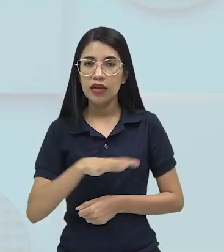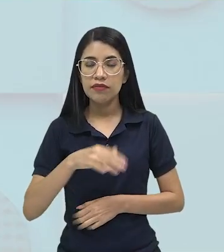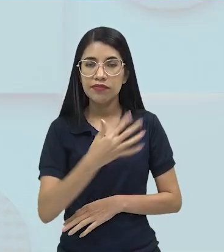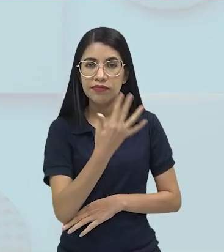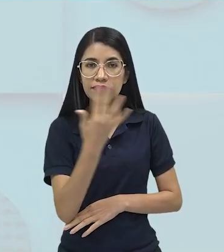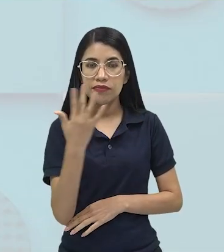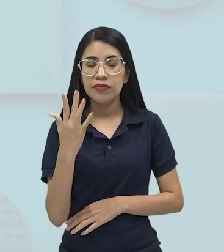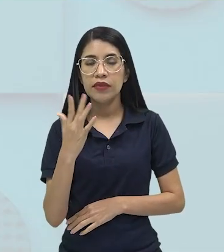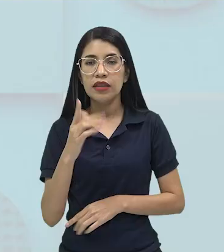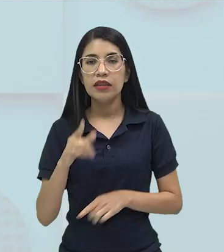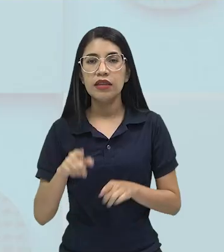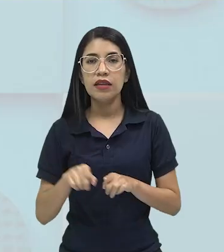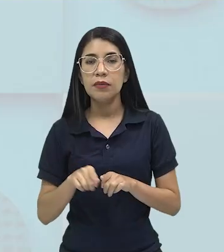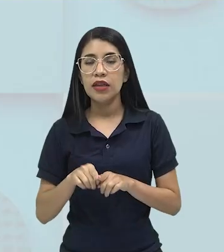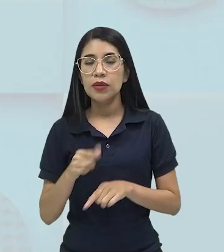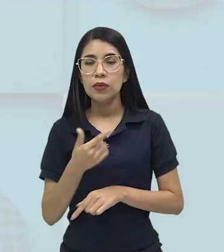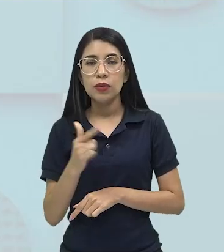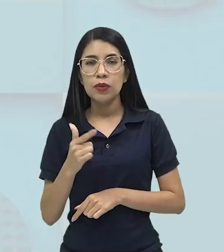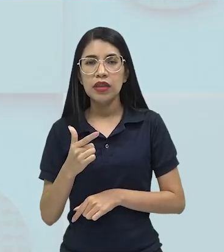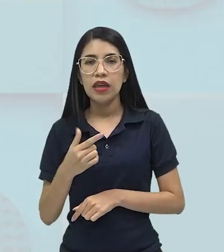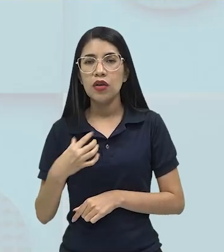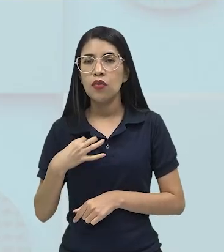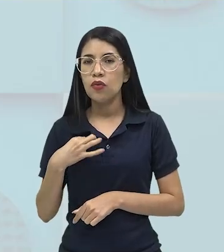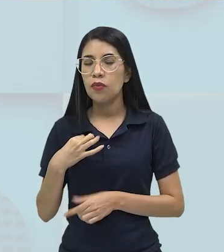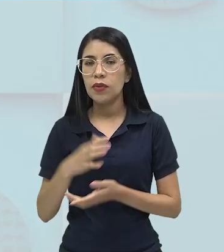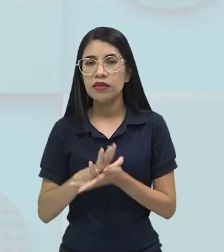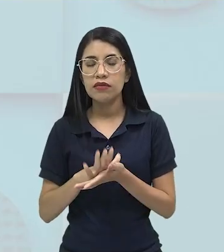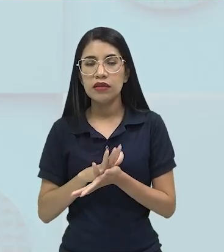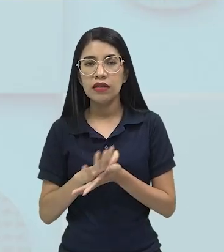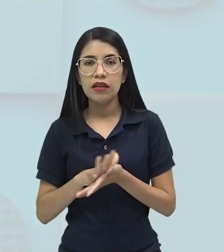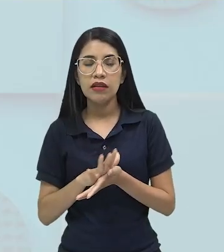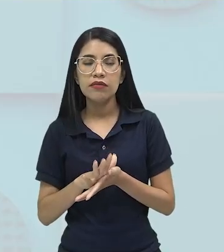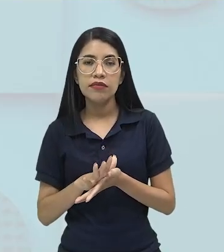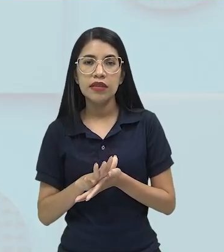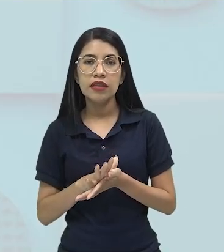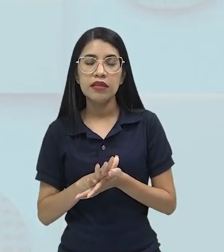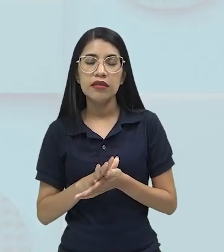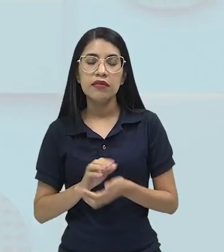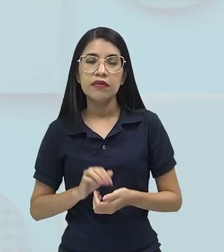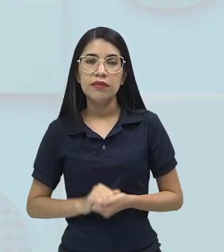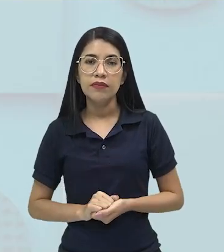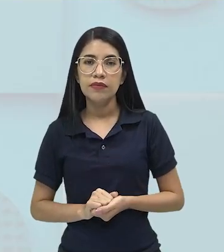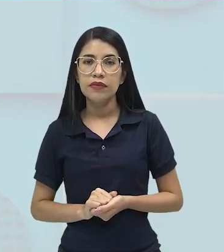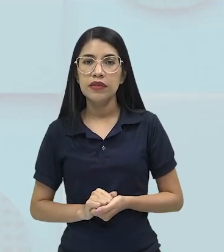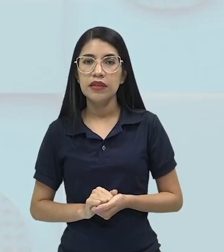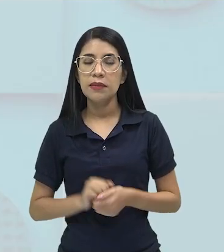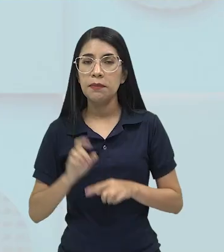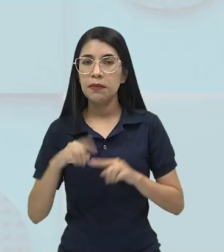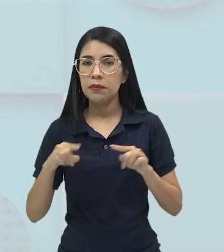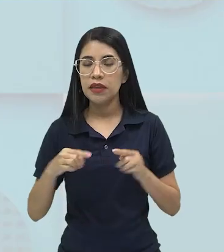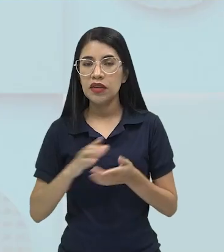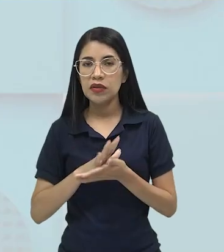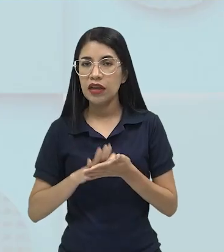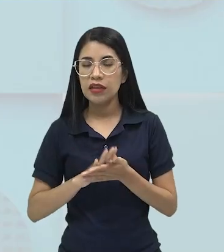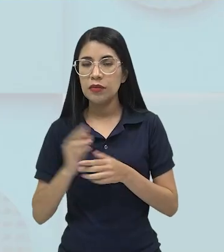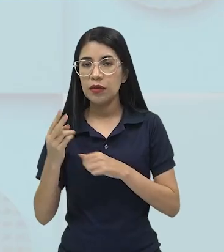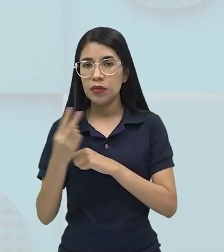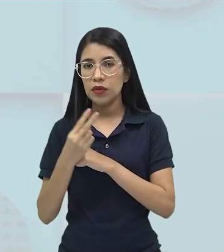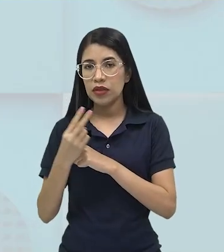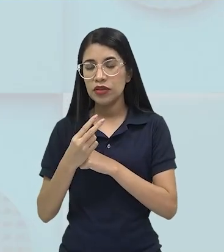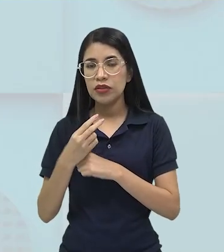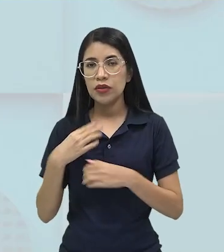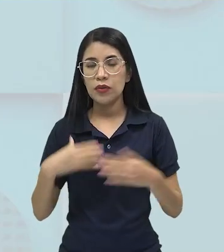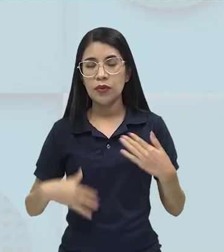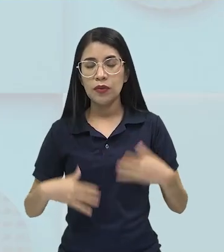né? Sem ter nenhum tipo de roupa ou qualquer outras coisas, né? Que no